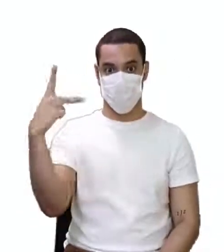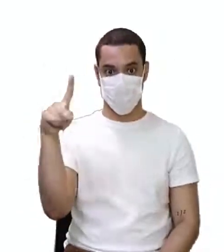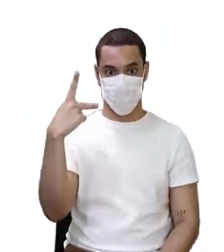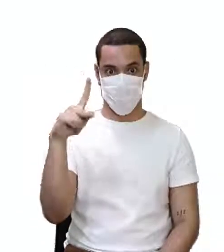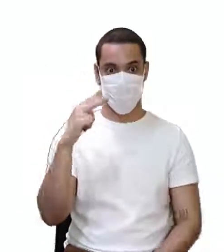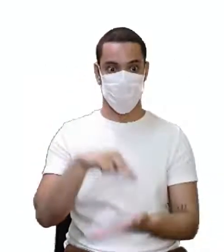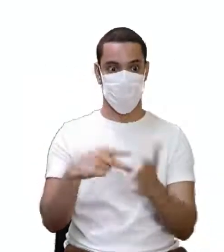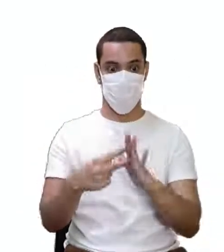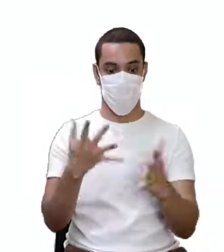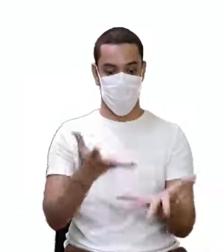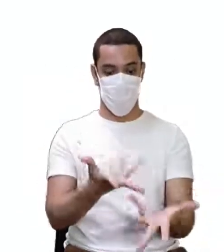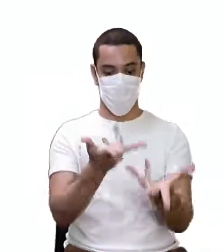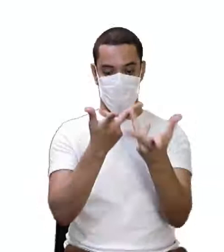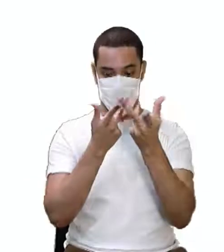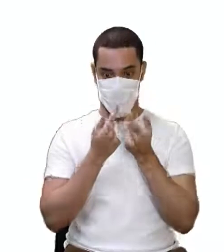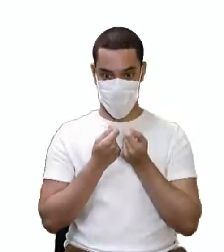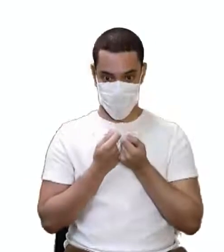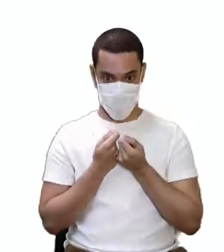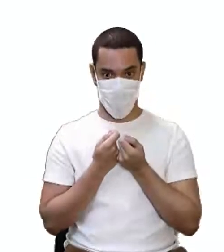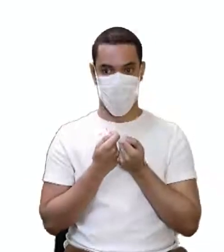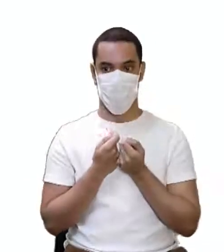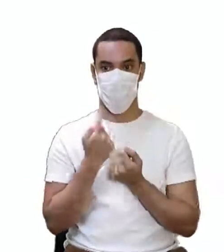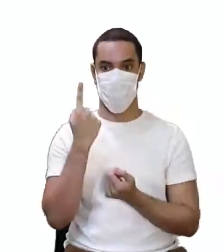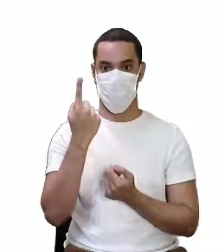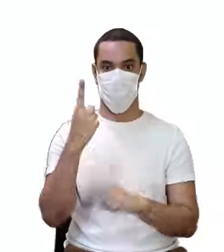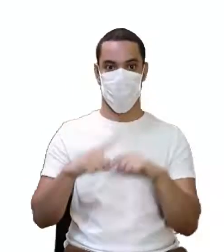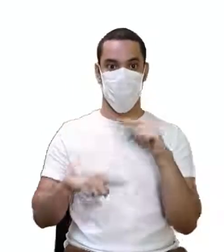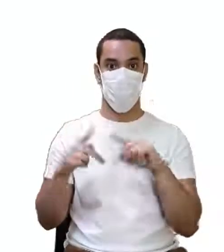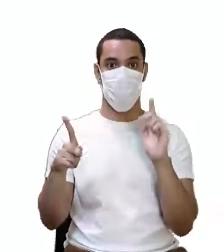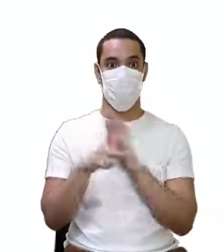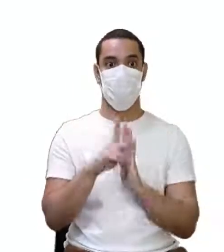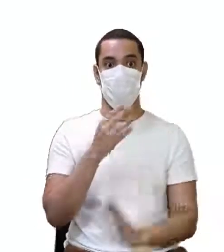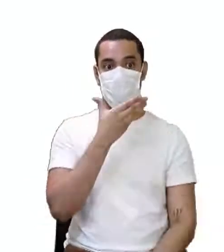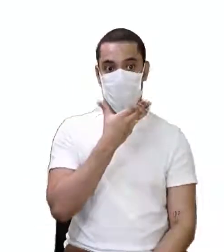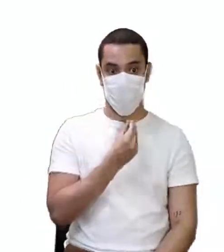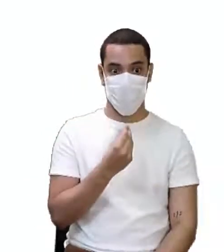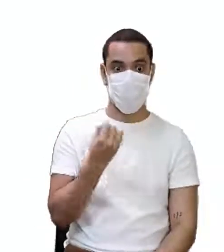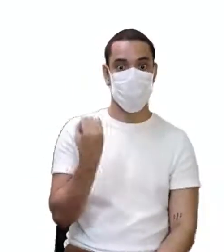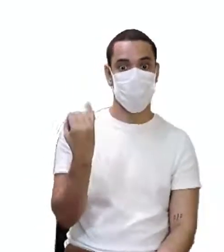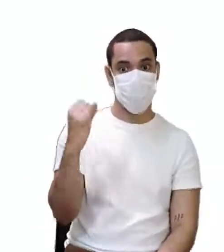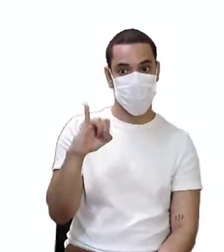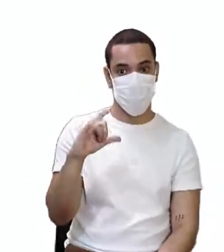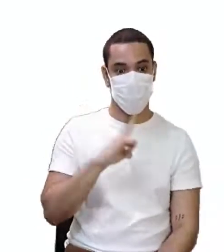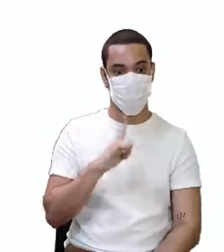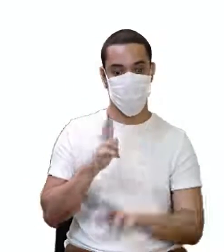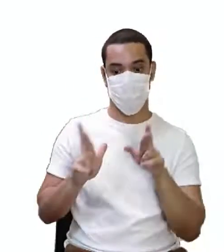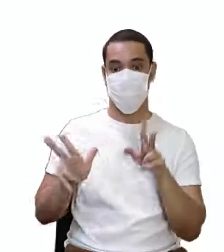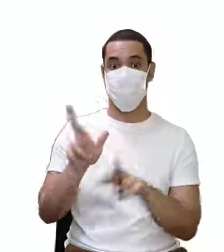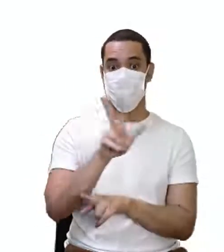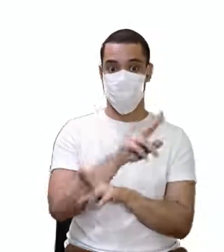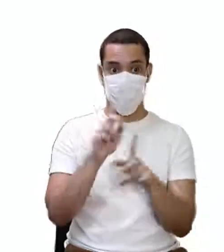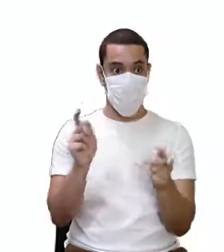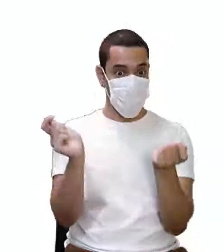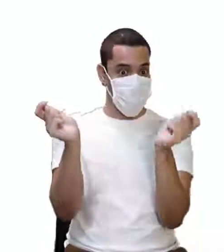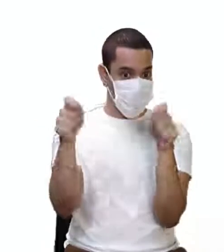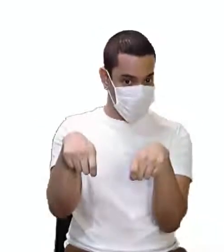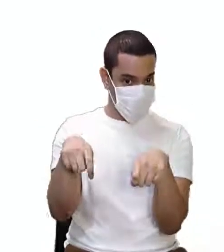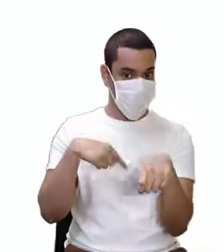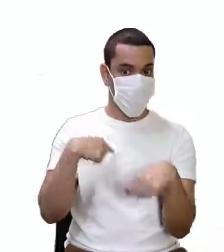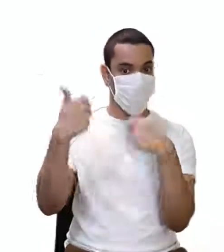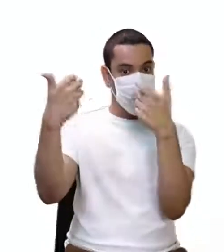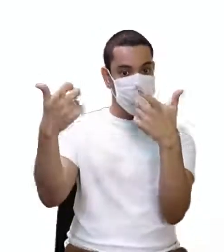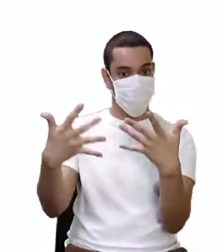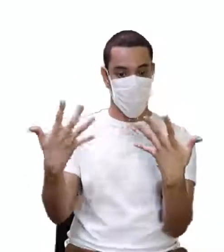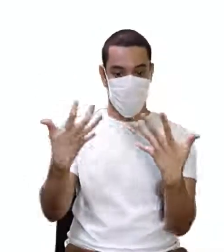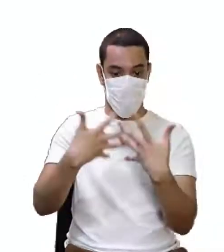para receber o órgão copulador daquele macho. E se essas diferenças existem, né, como a gente pode chamar de